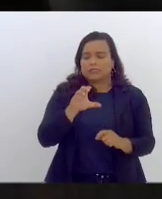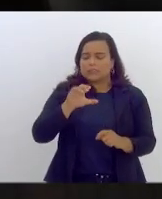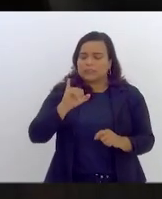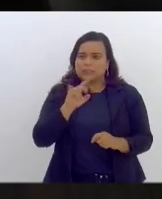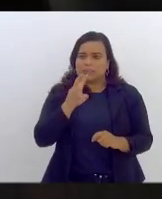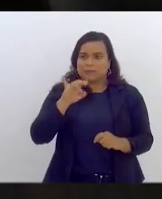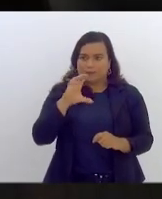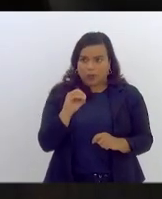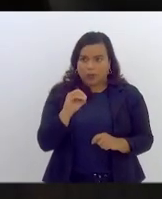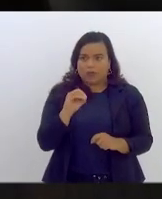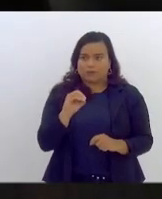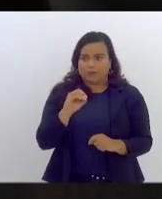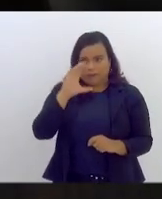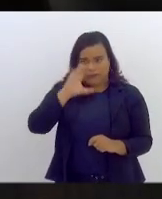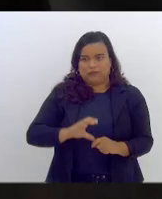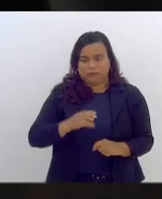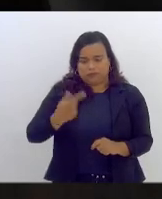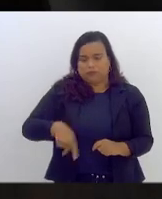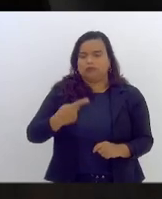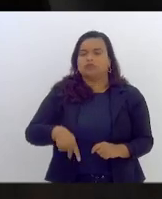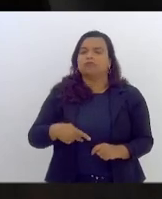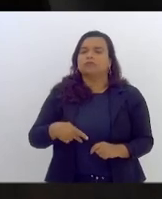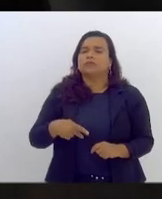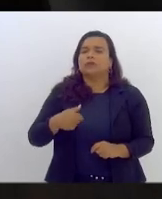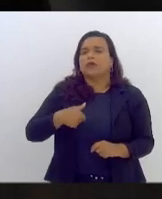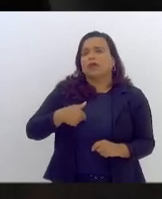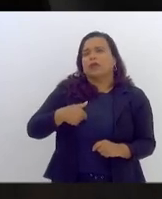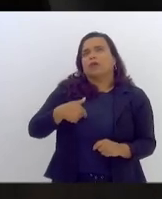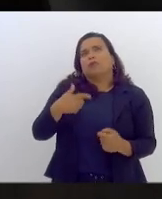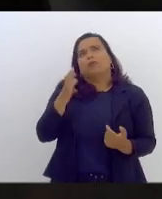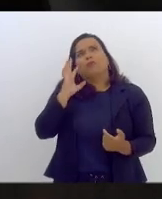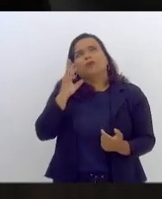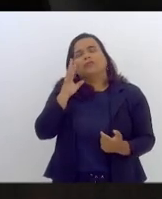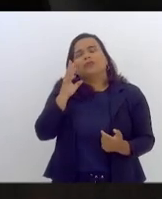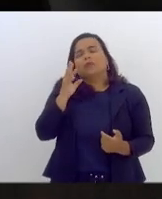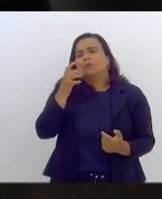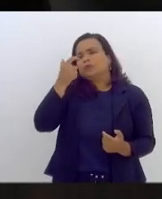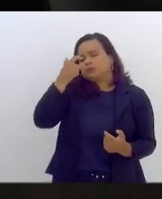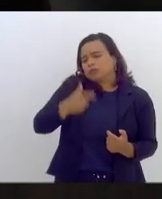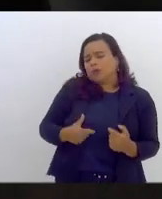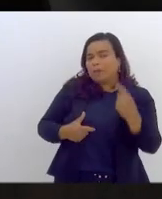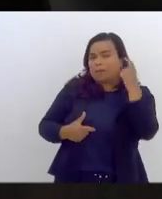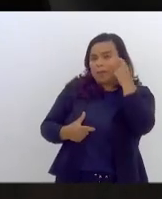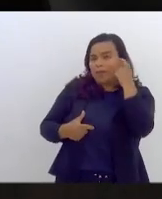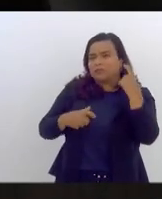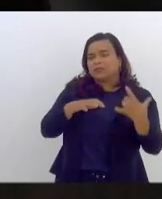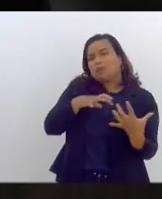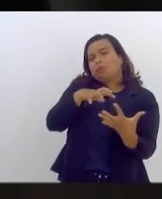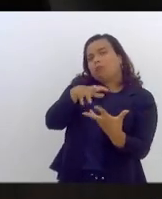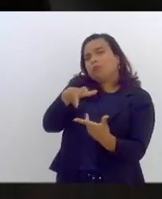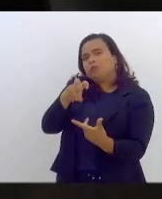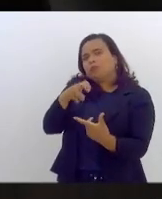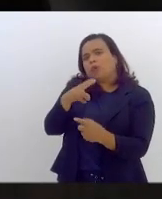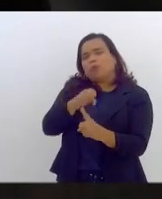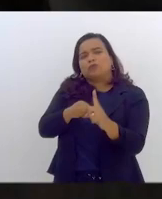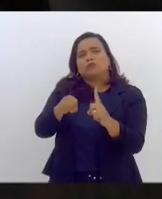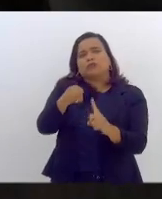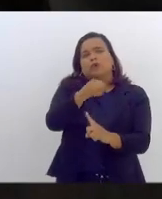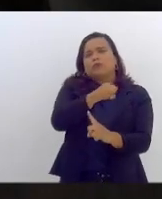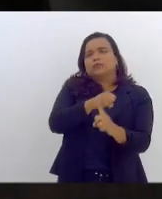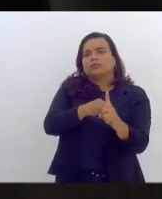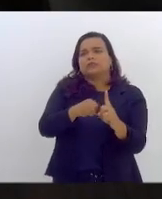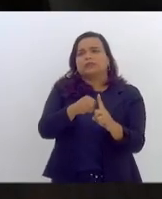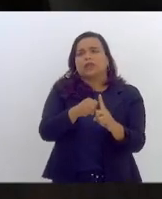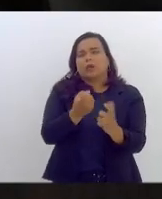Ora, eu não sou daquelas pessoas, eu não sou daqueles que acham que o mundo ou que a sociedade lhe